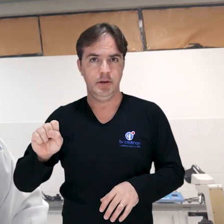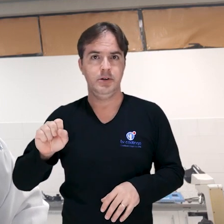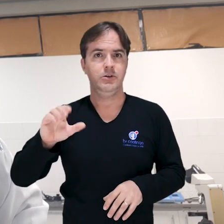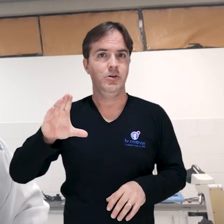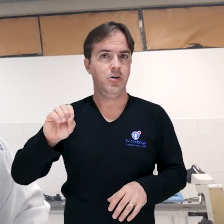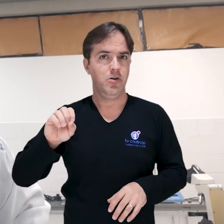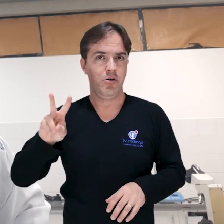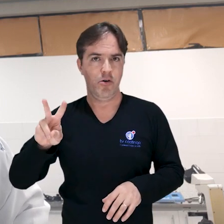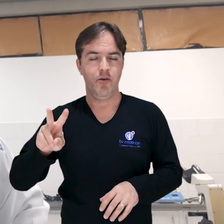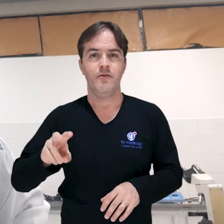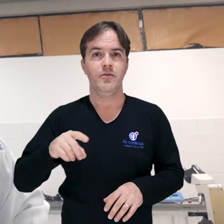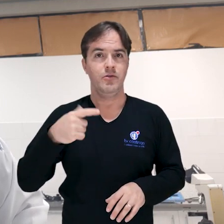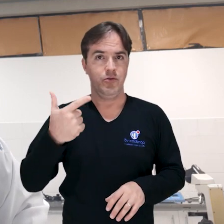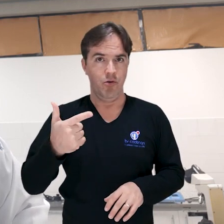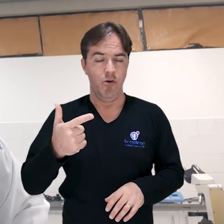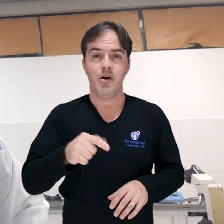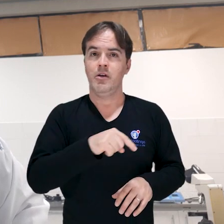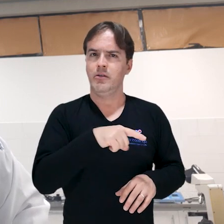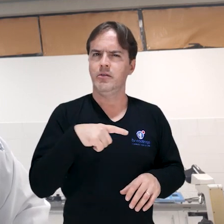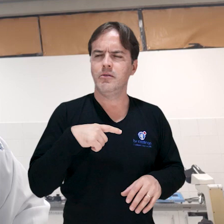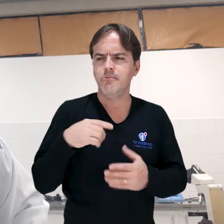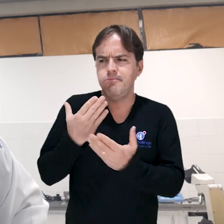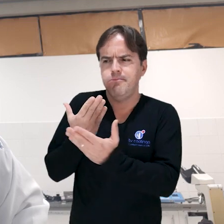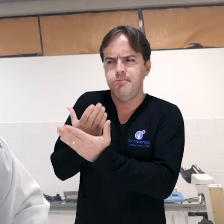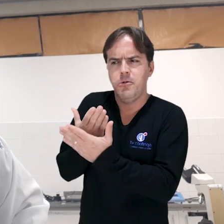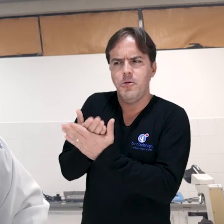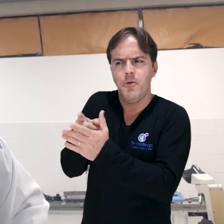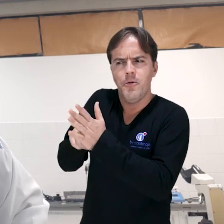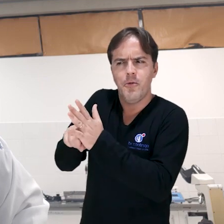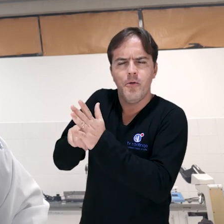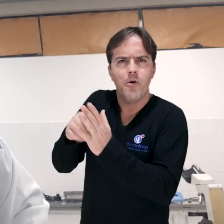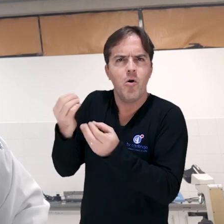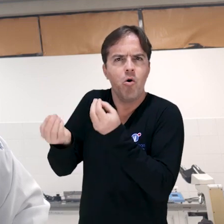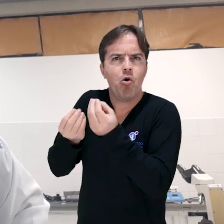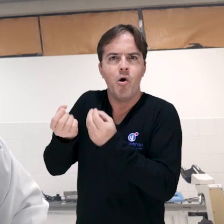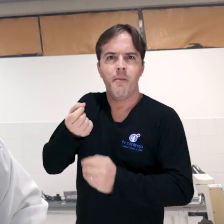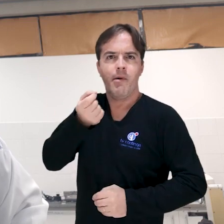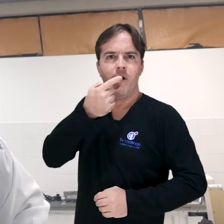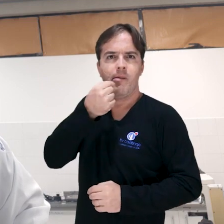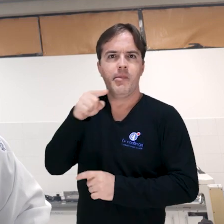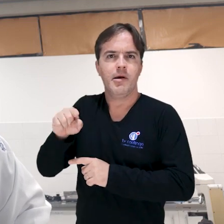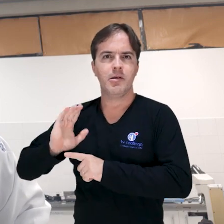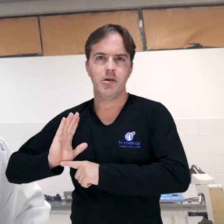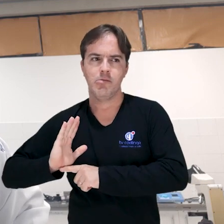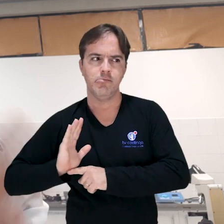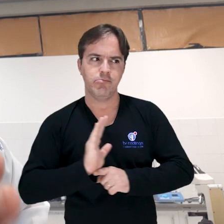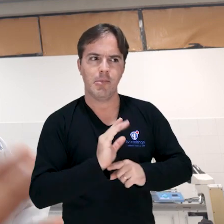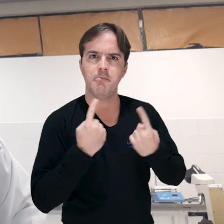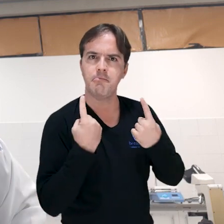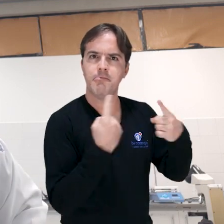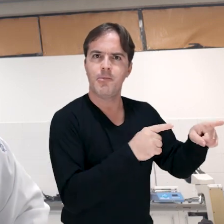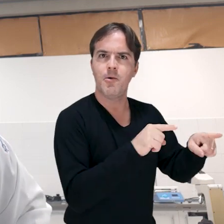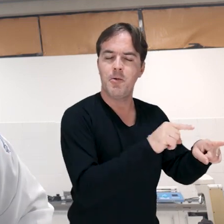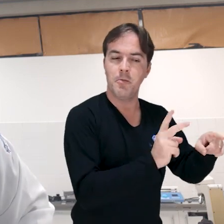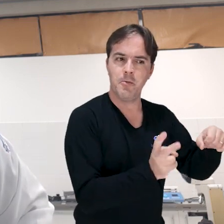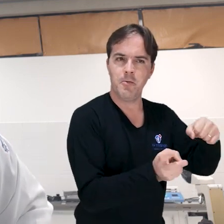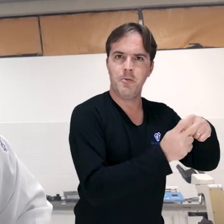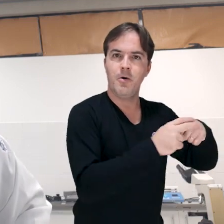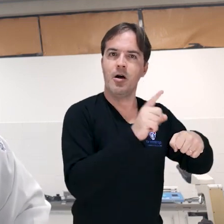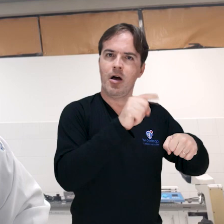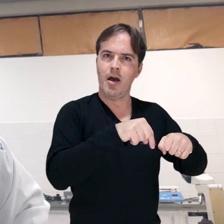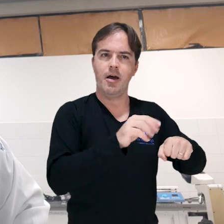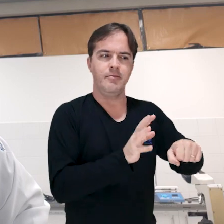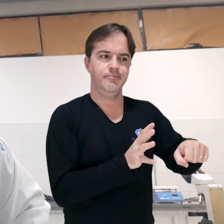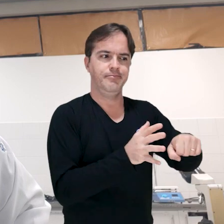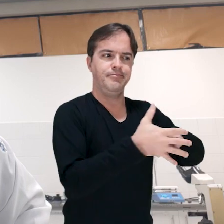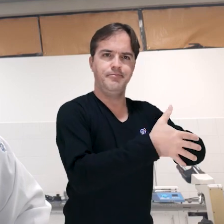começaram a estudar o efeito do Remdesivir sobre o vírus SARS-CoV-2, o agente